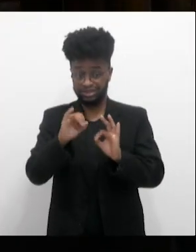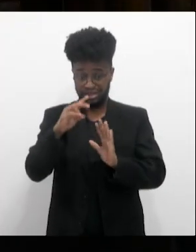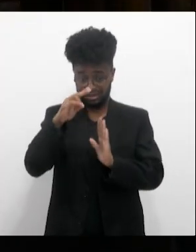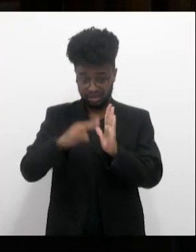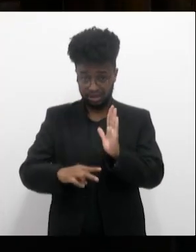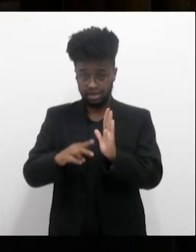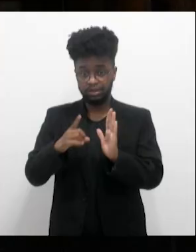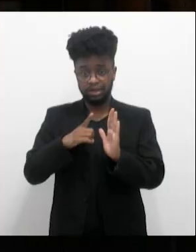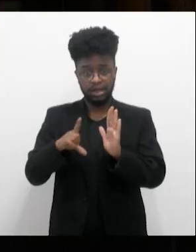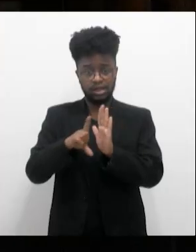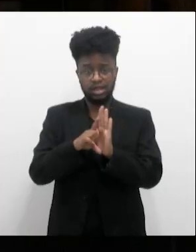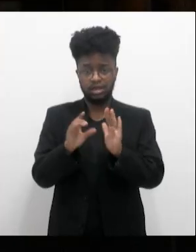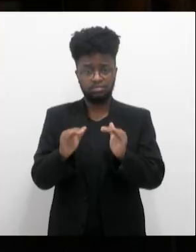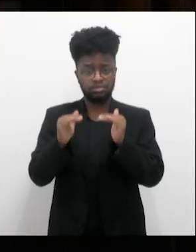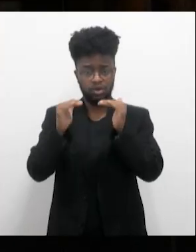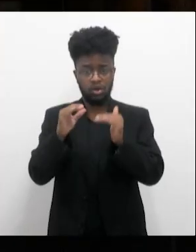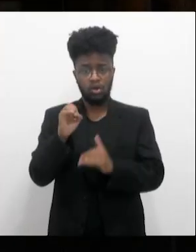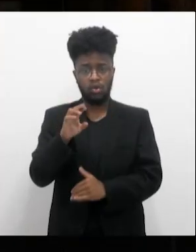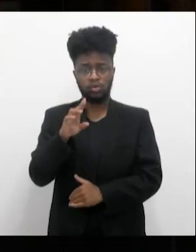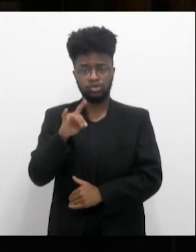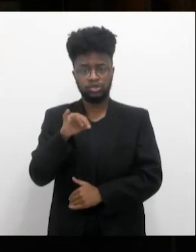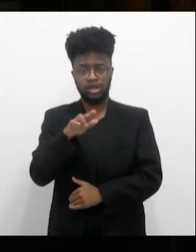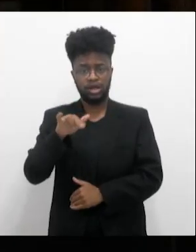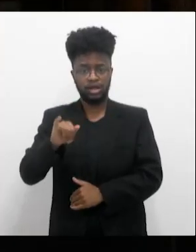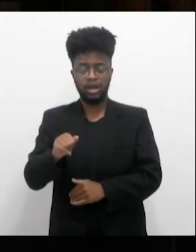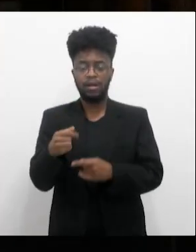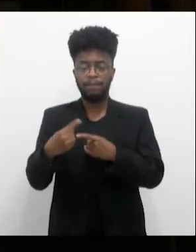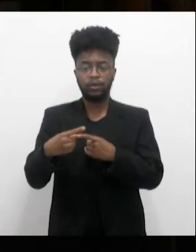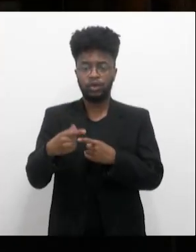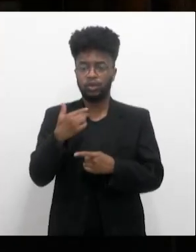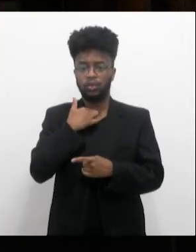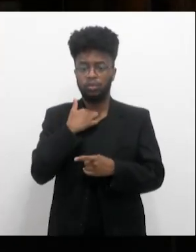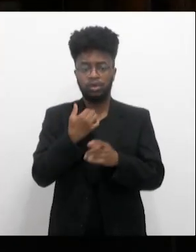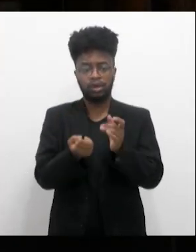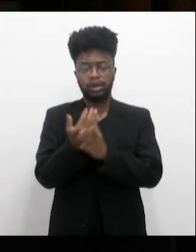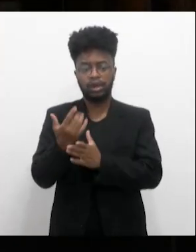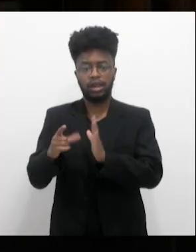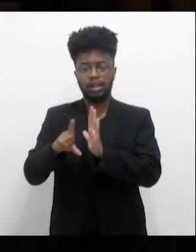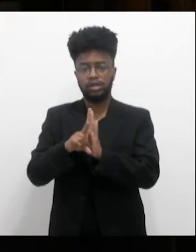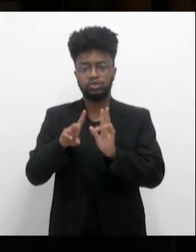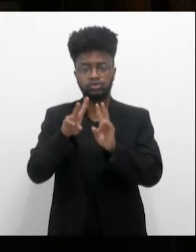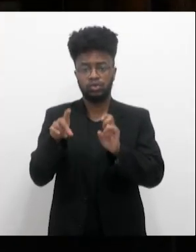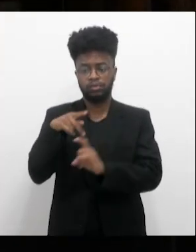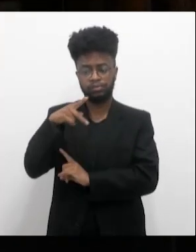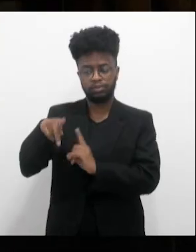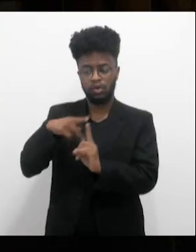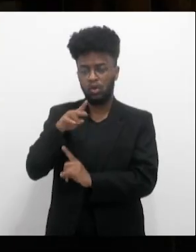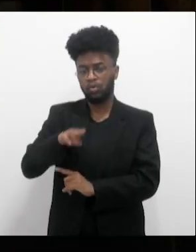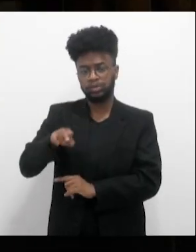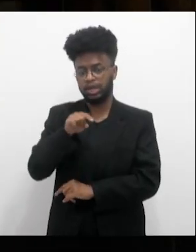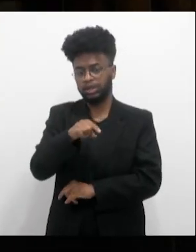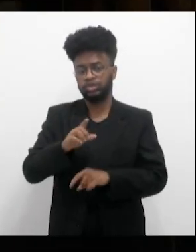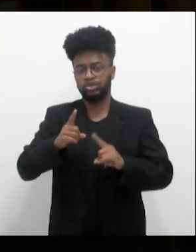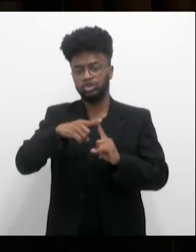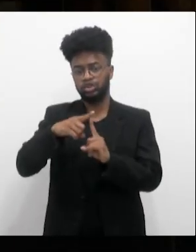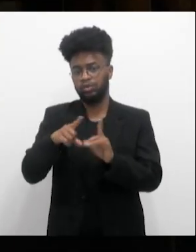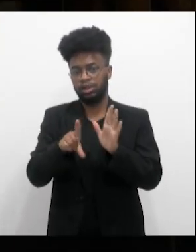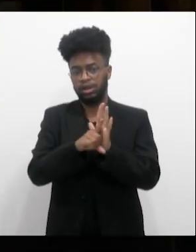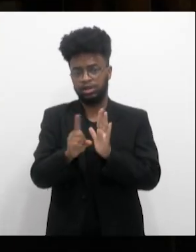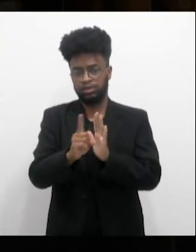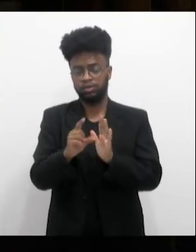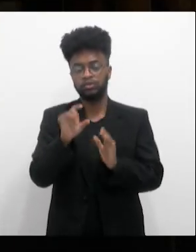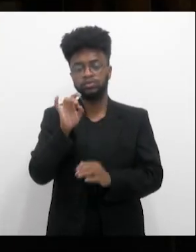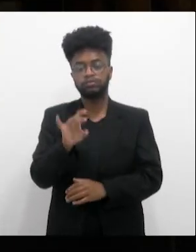lei ordinária. Você não legisla sobre a Previdência Social por lei ordinária. Você só